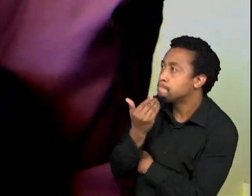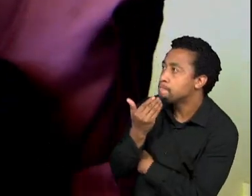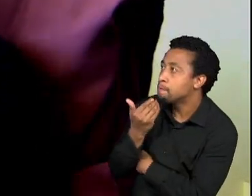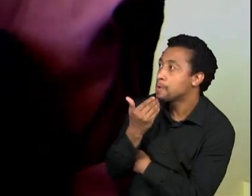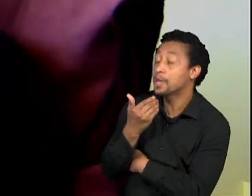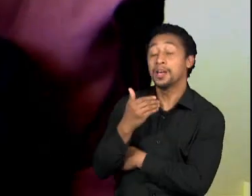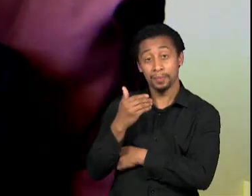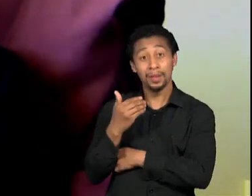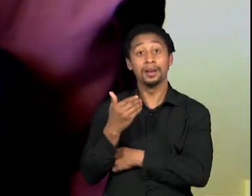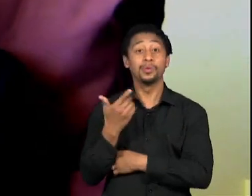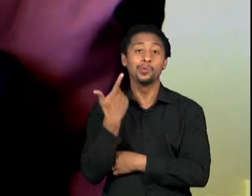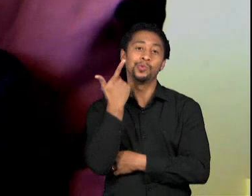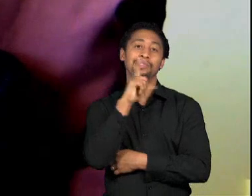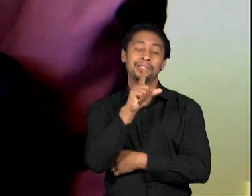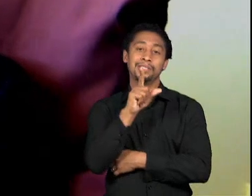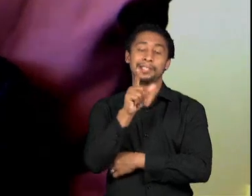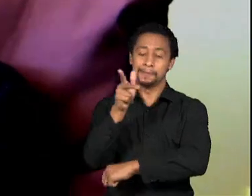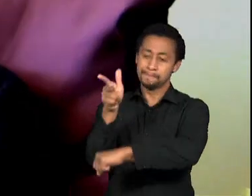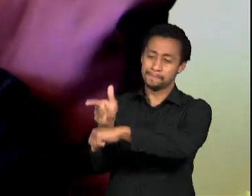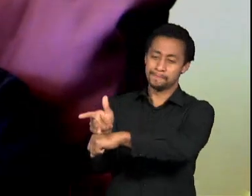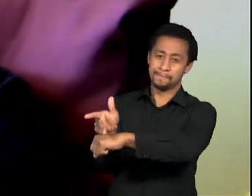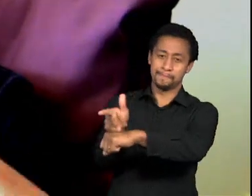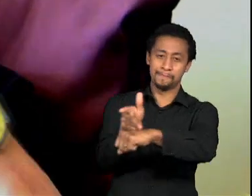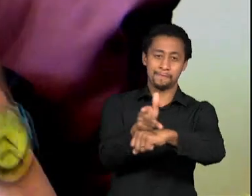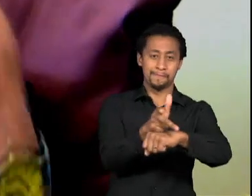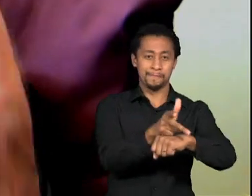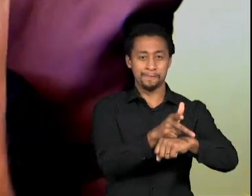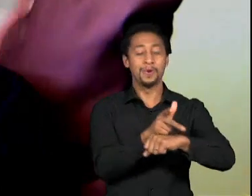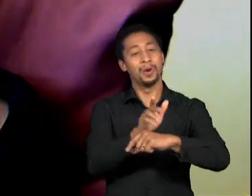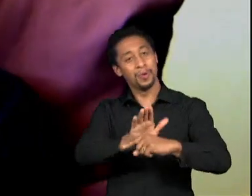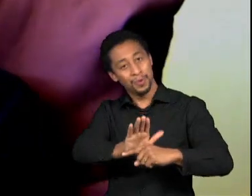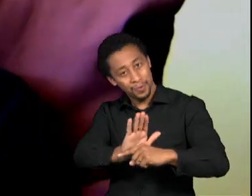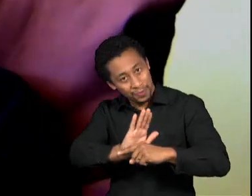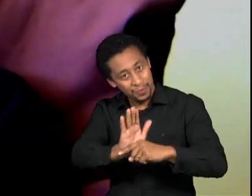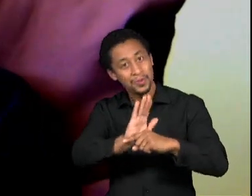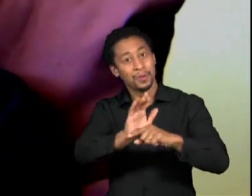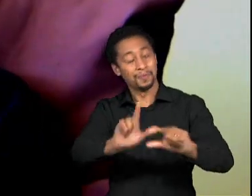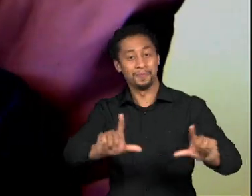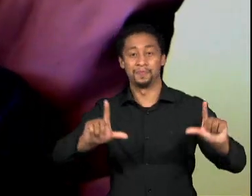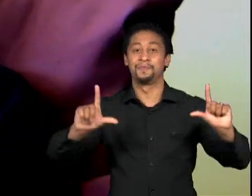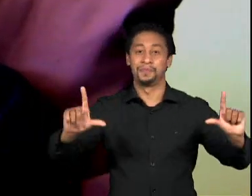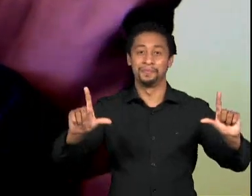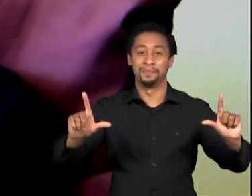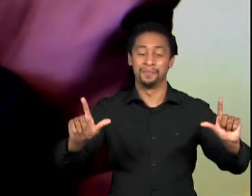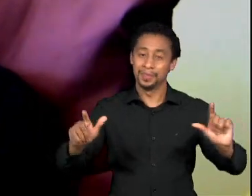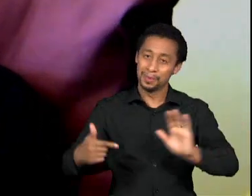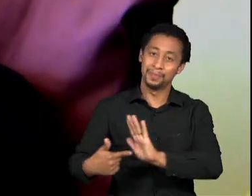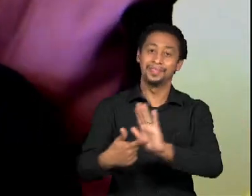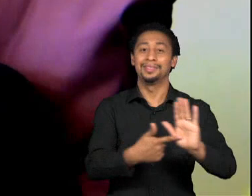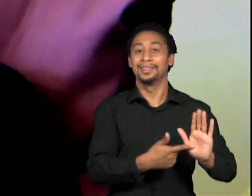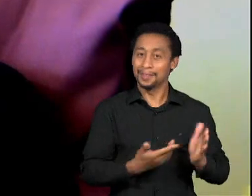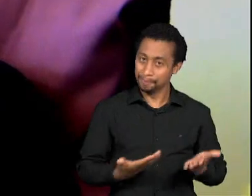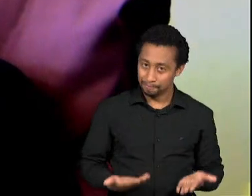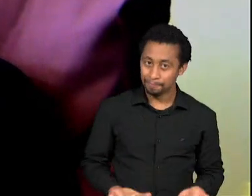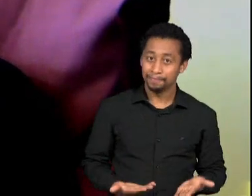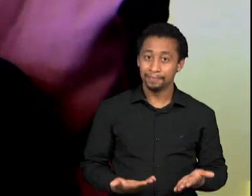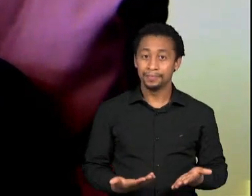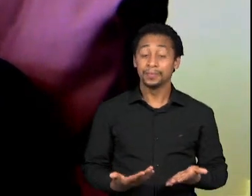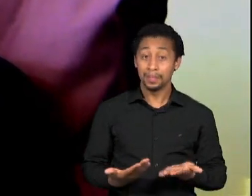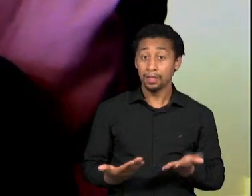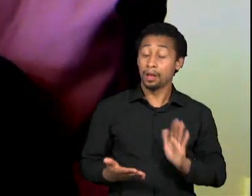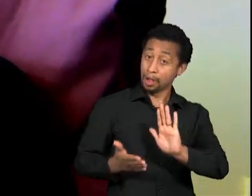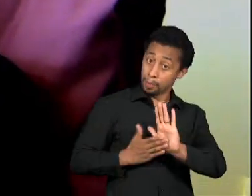levaria a uma conscientização que levaria a uma ação. Né? E o que